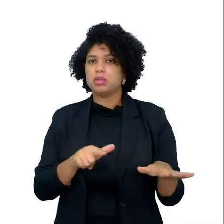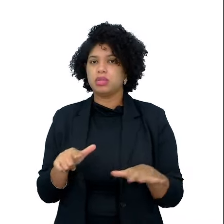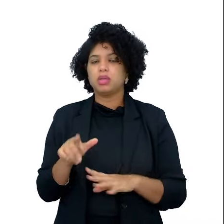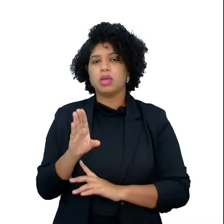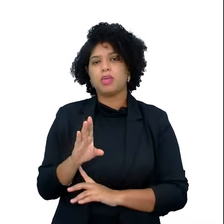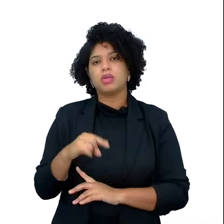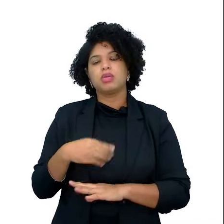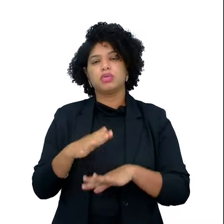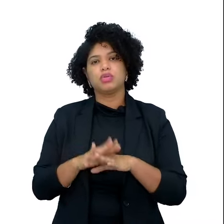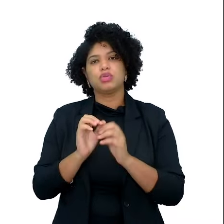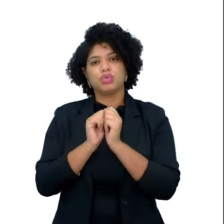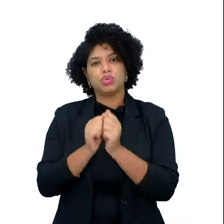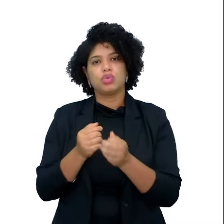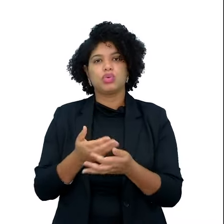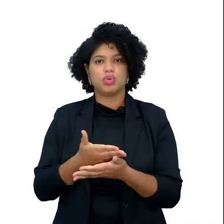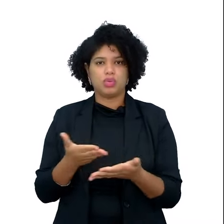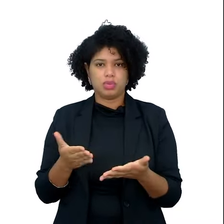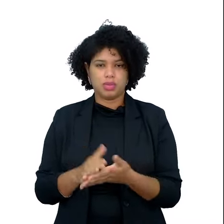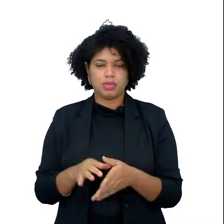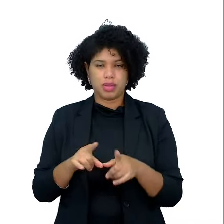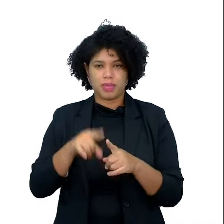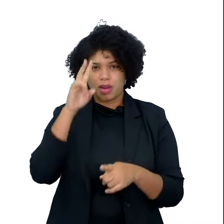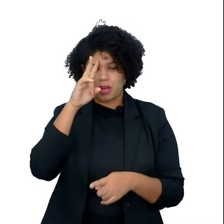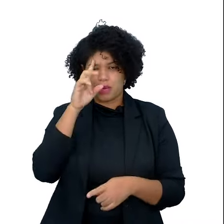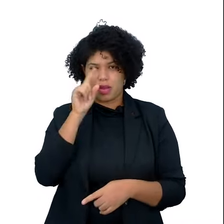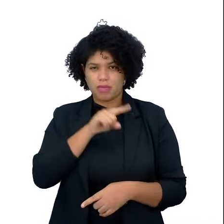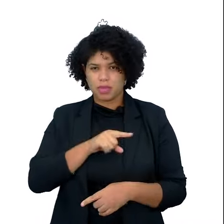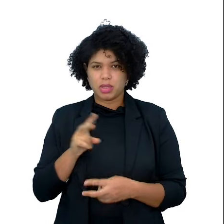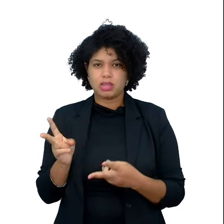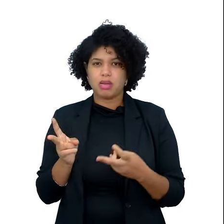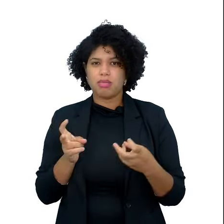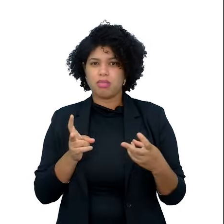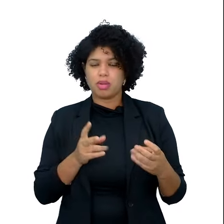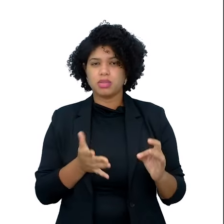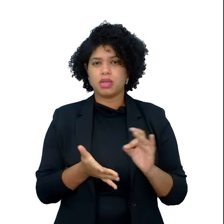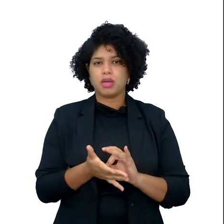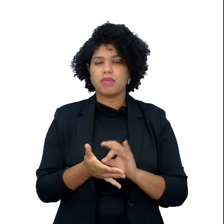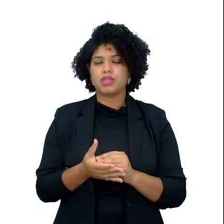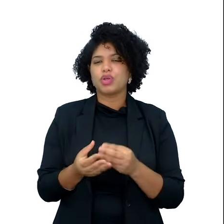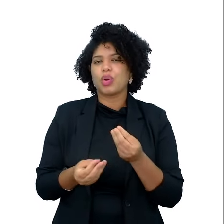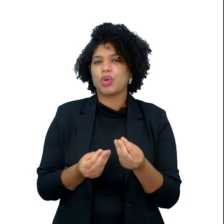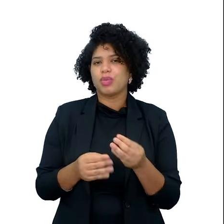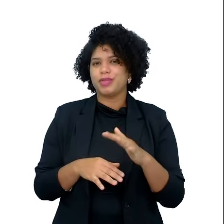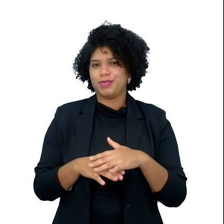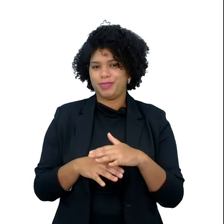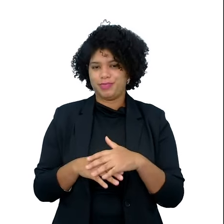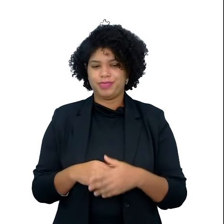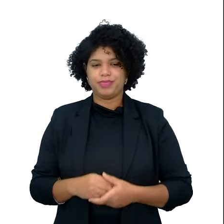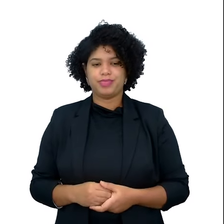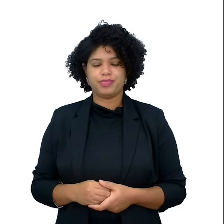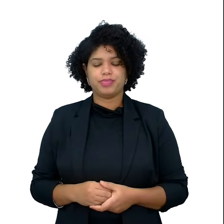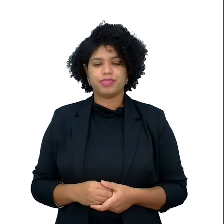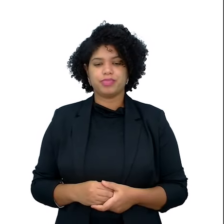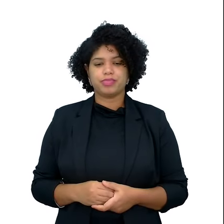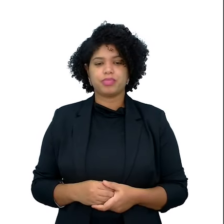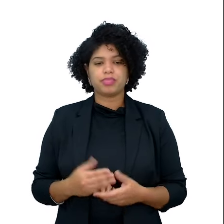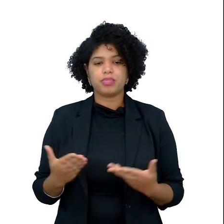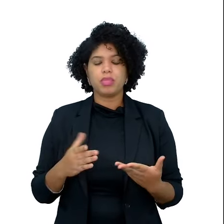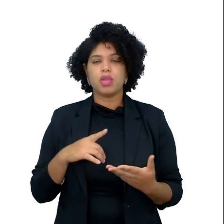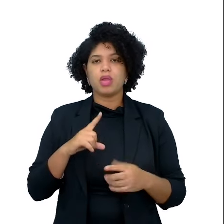trabalha com vocês. Então, aqui retomando para vocês conseguirem perceber de fato onde vocês estão. E aqui, entre